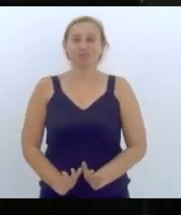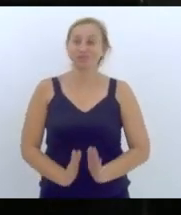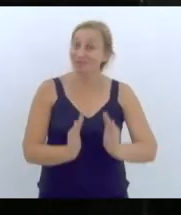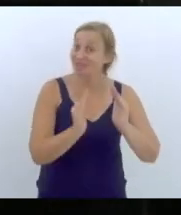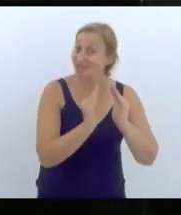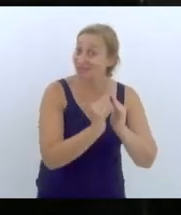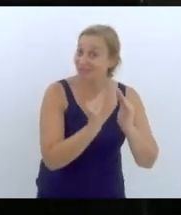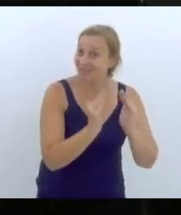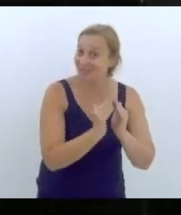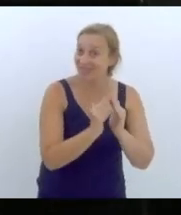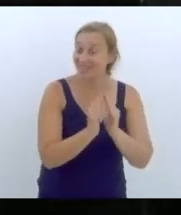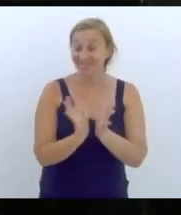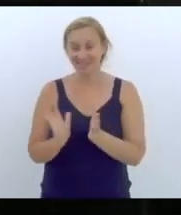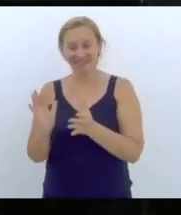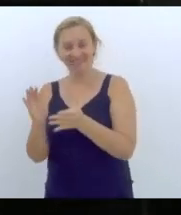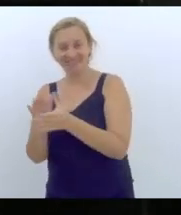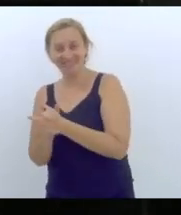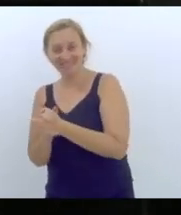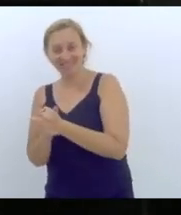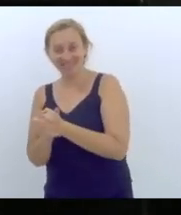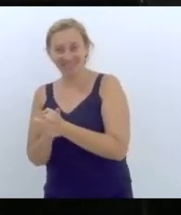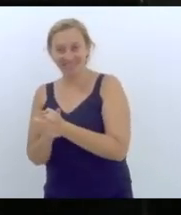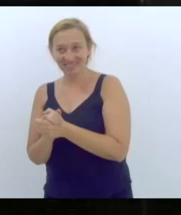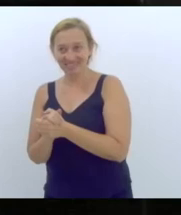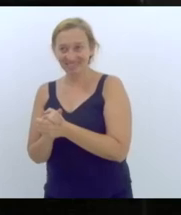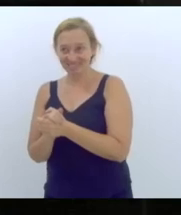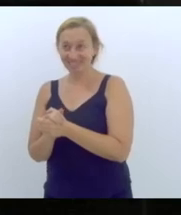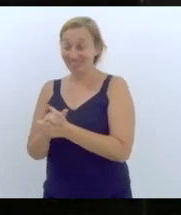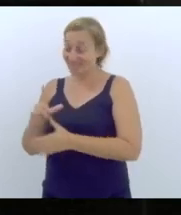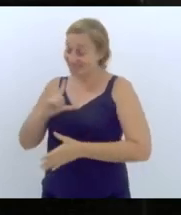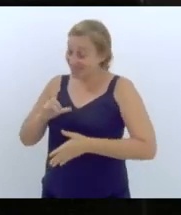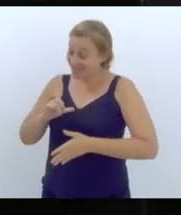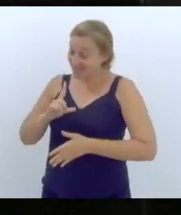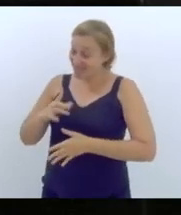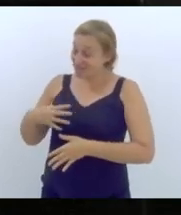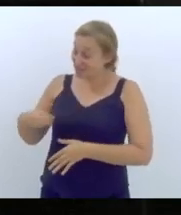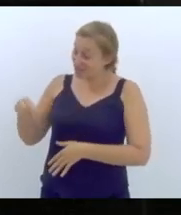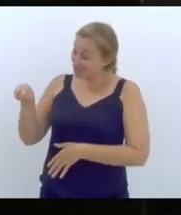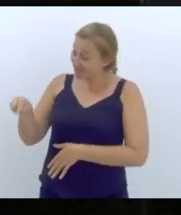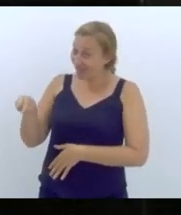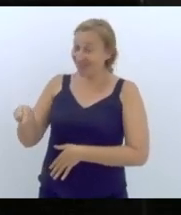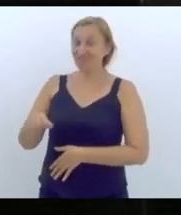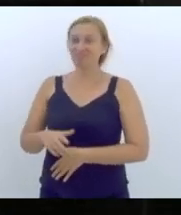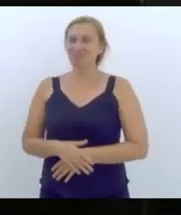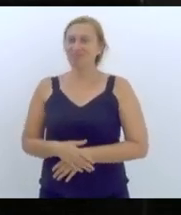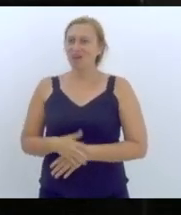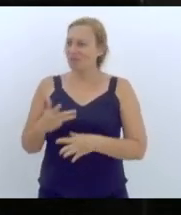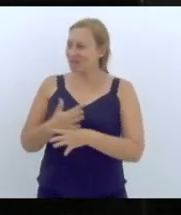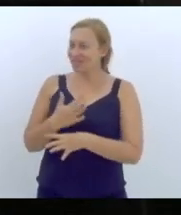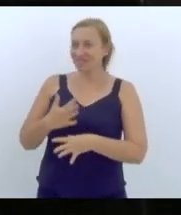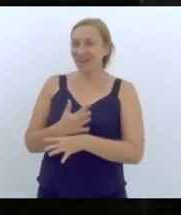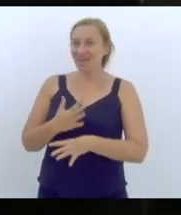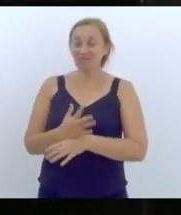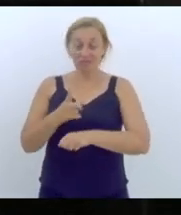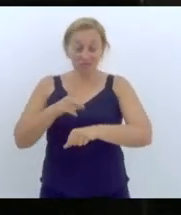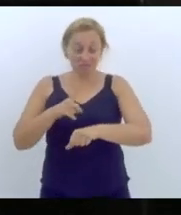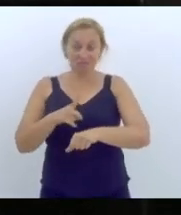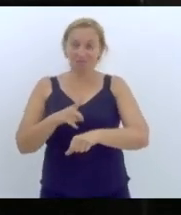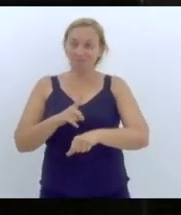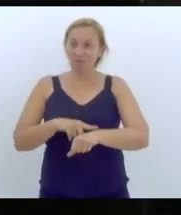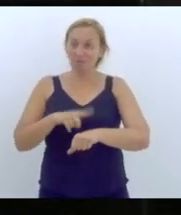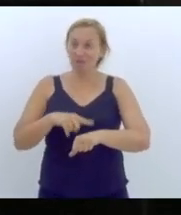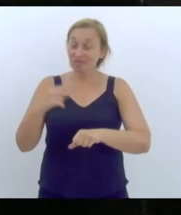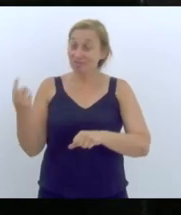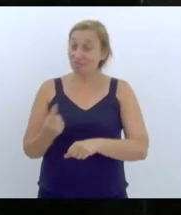morar, de casar e de lá criar os nossos filhos. É uma cidade que viveu momentos áureos na época